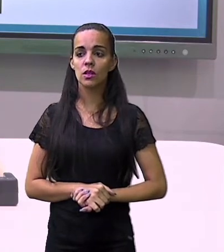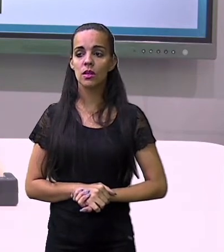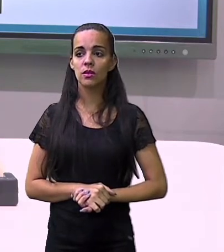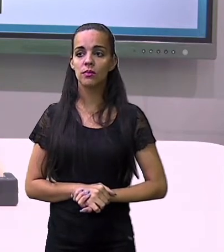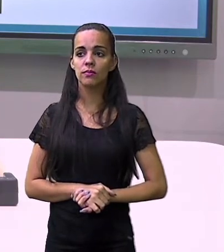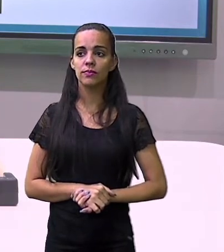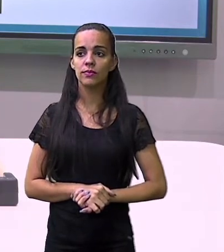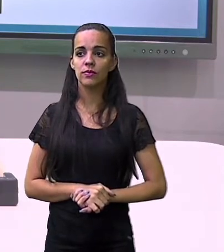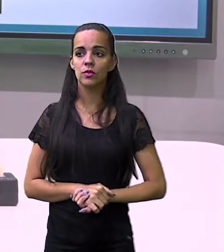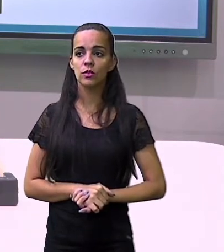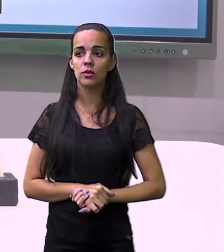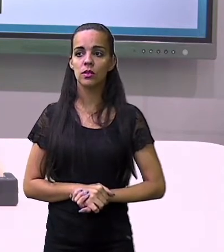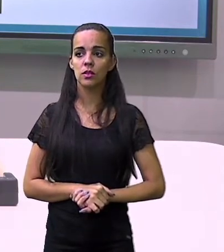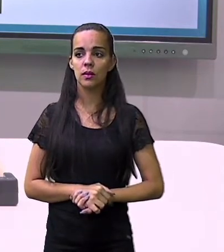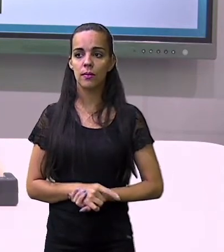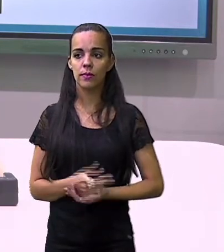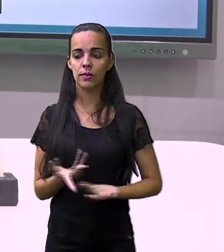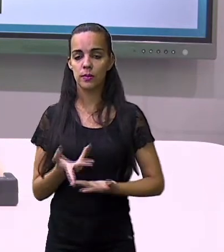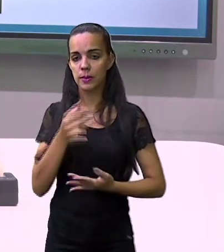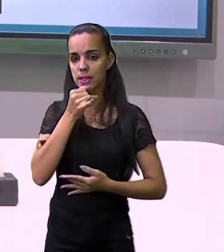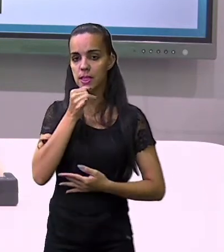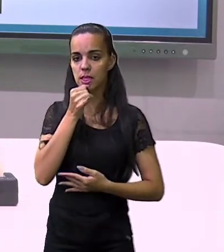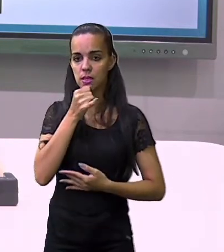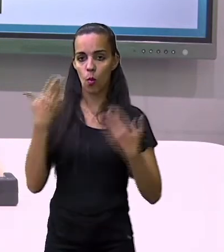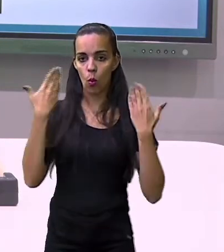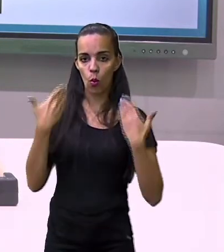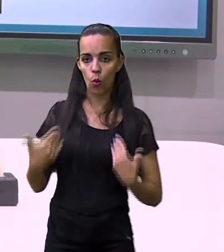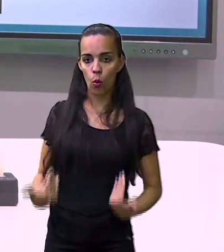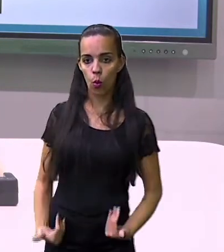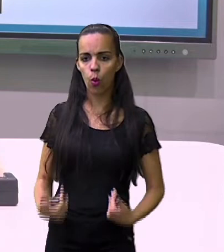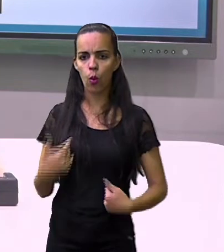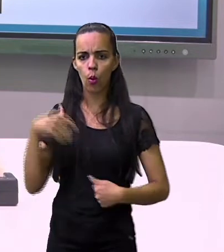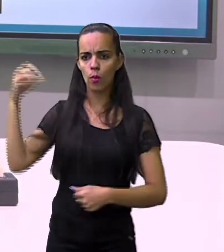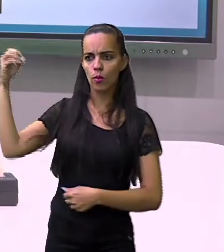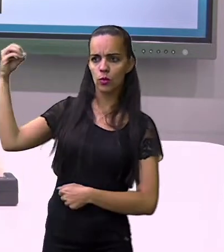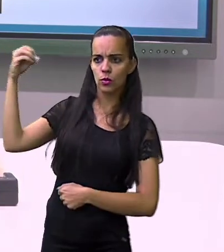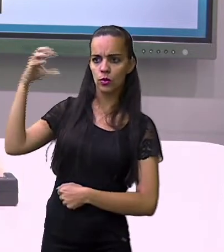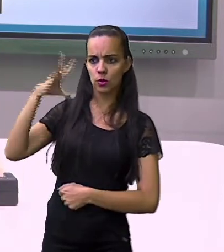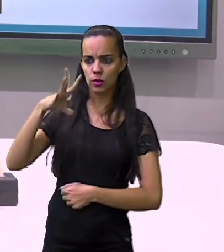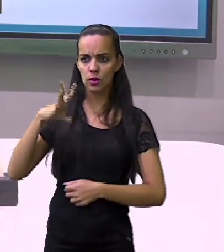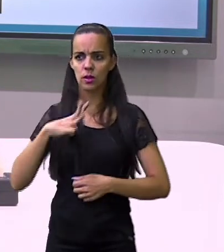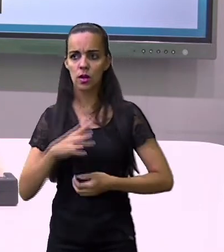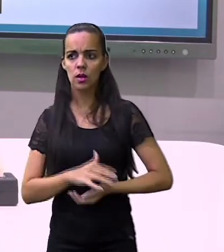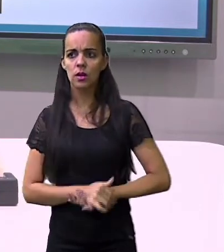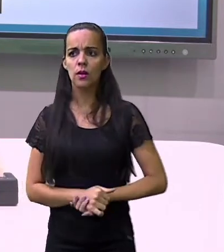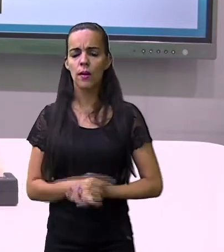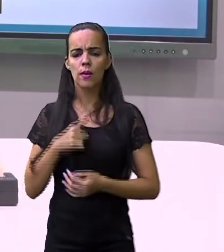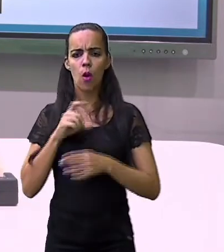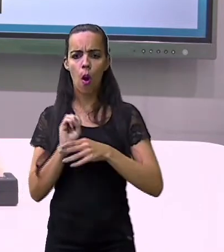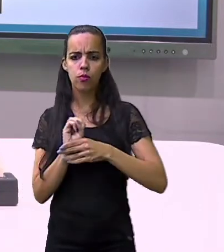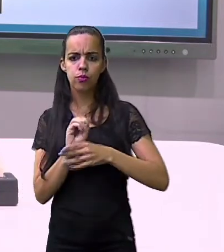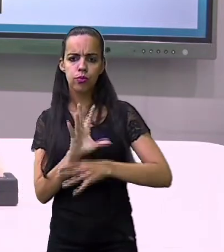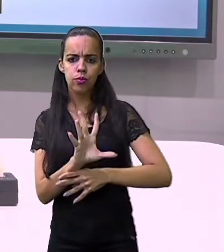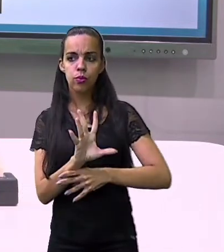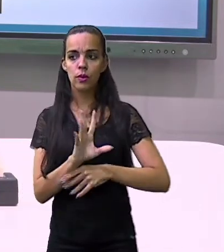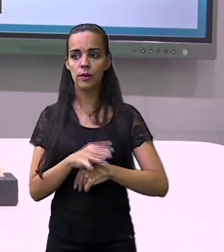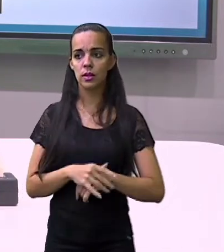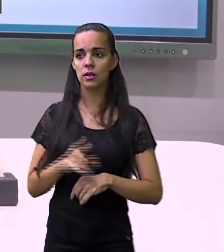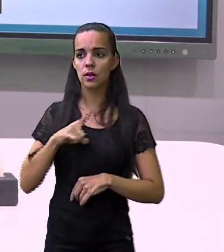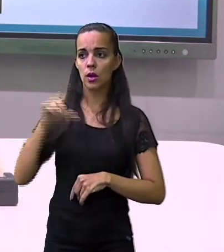Nós temos também os corpos e a luz, tá? Sendo aí refletidas. Então, nós temos